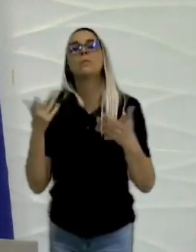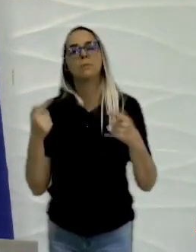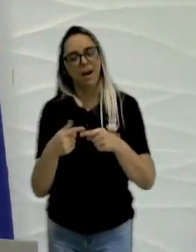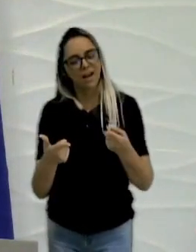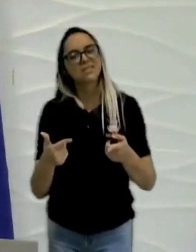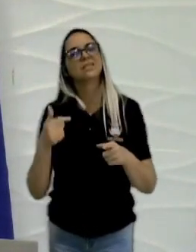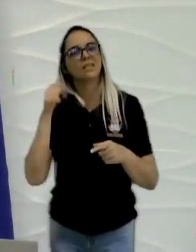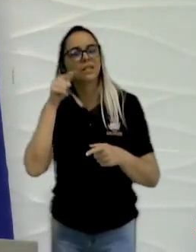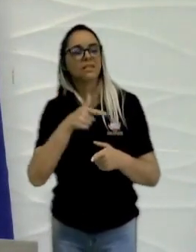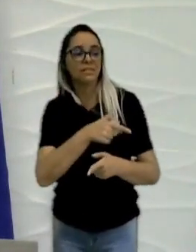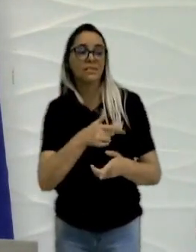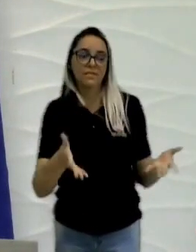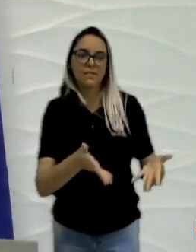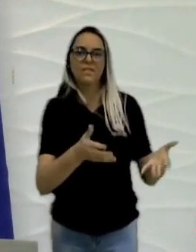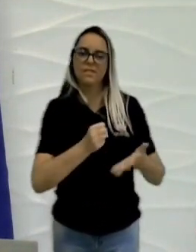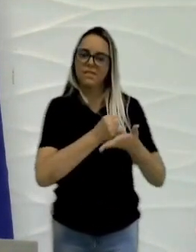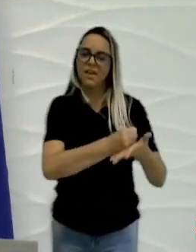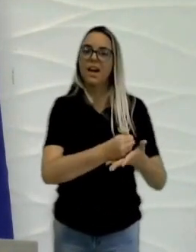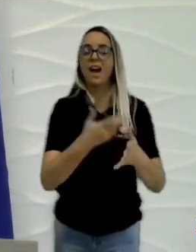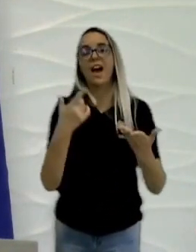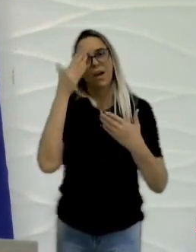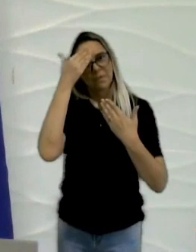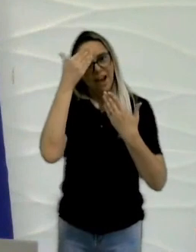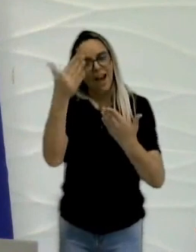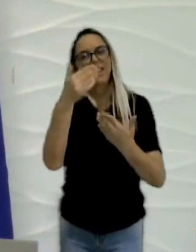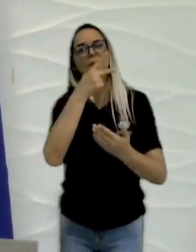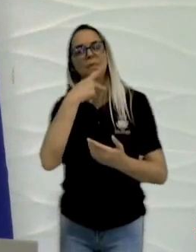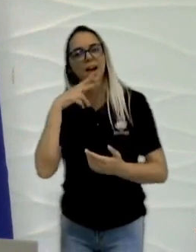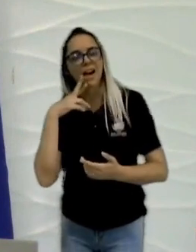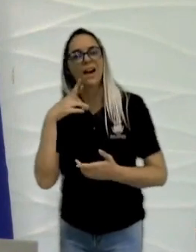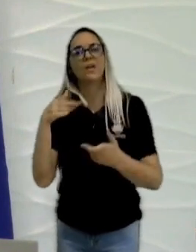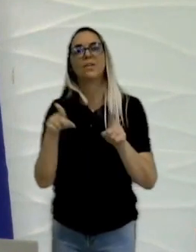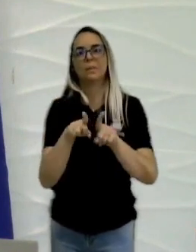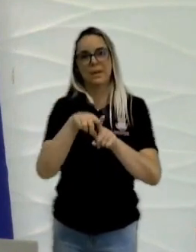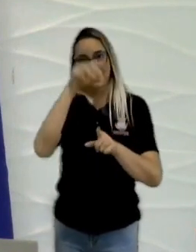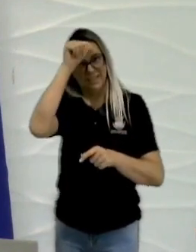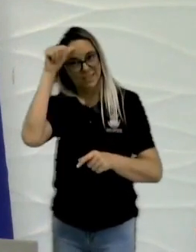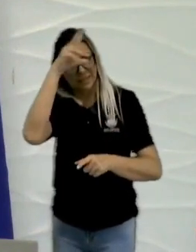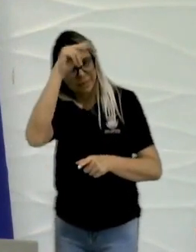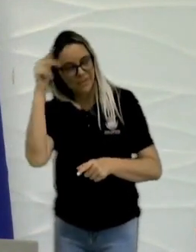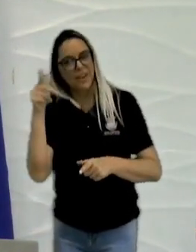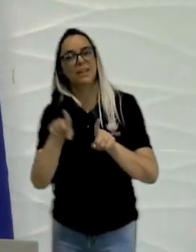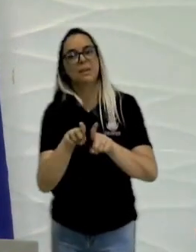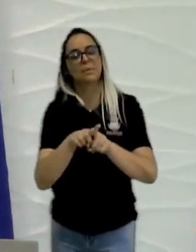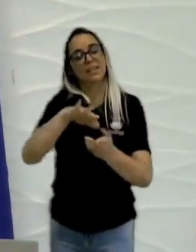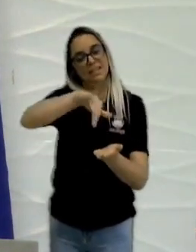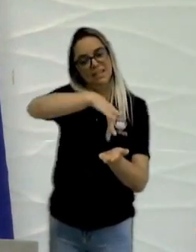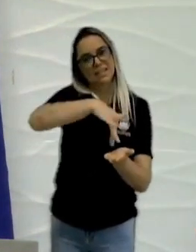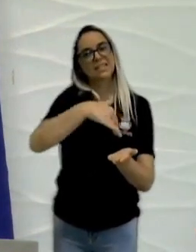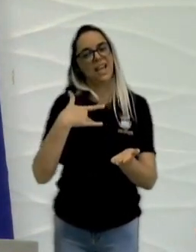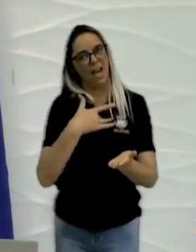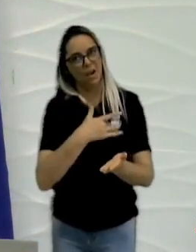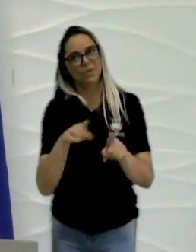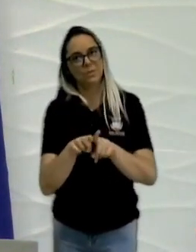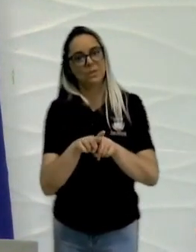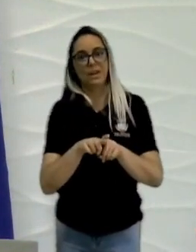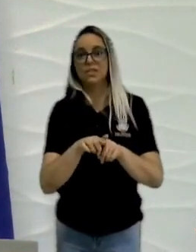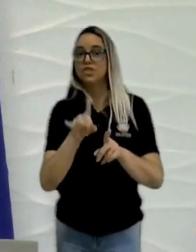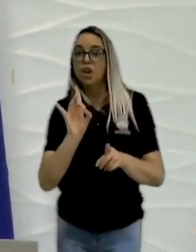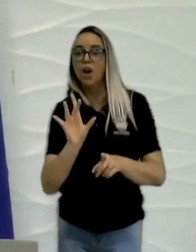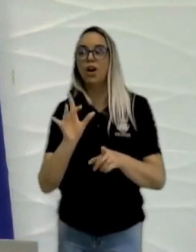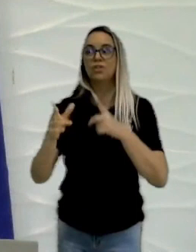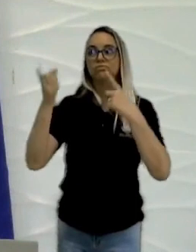nosso prefeito Alexandre Batté, nosso vice Paulo Renato, pelo compromisso com o nosso povo do campo. não se preocupando só com